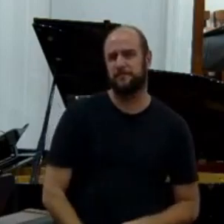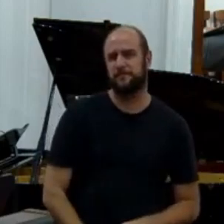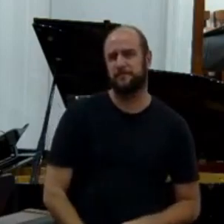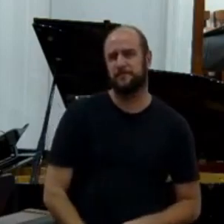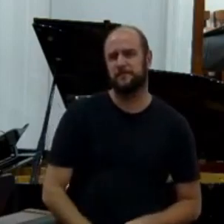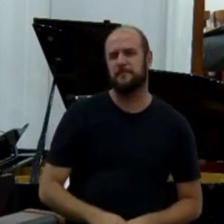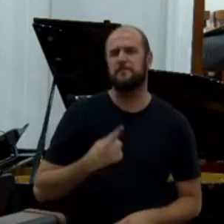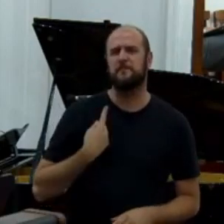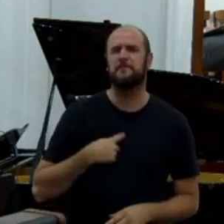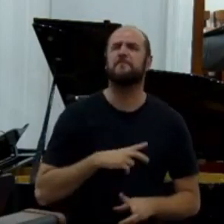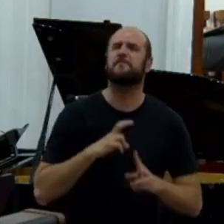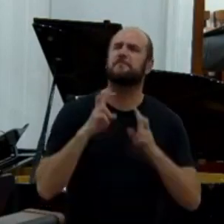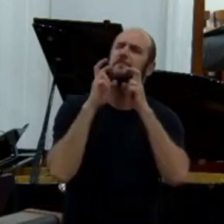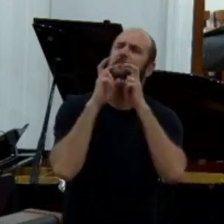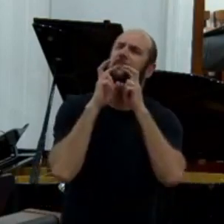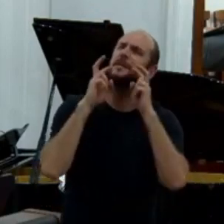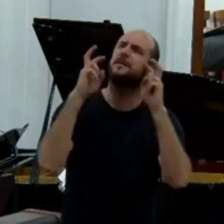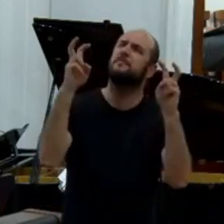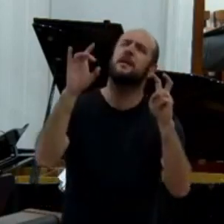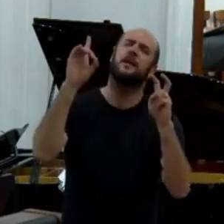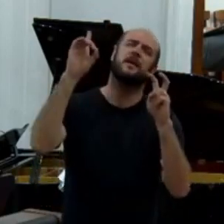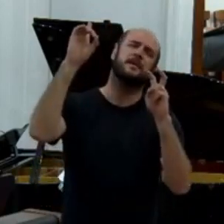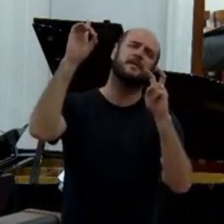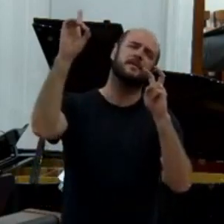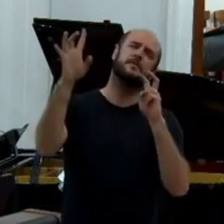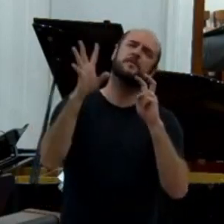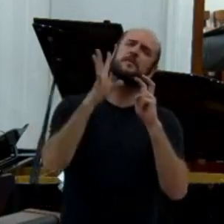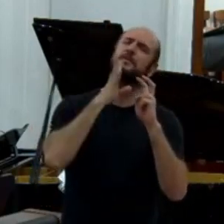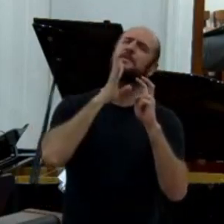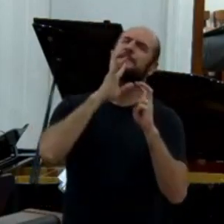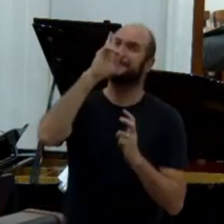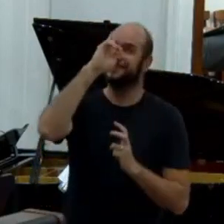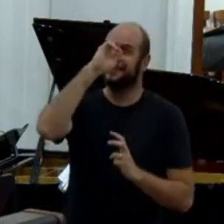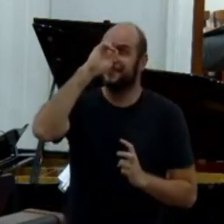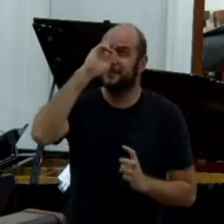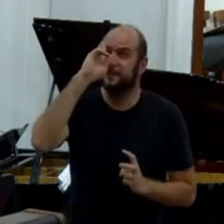a nossa voz e o nosso clamor a Deus, reconhecendo o Senhor,